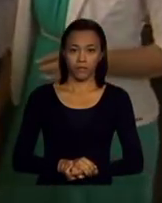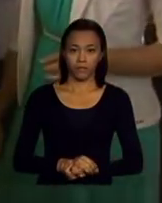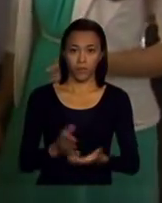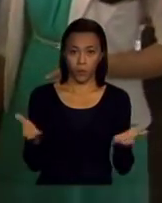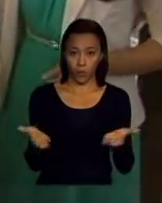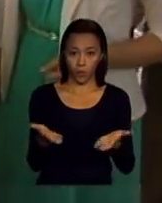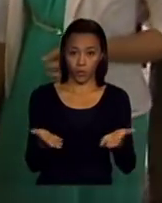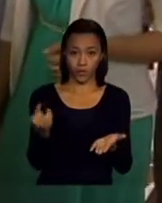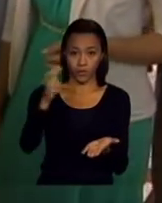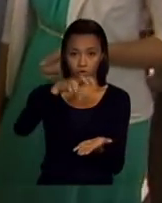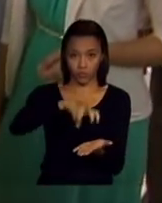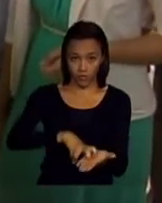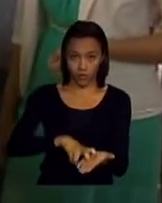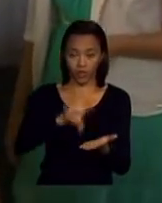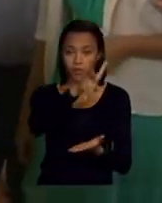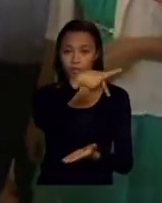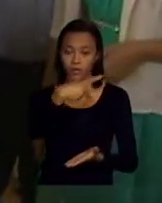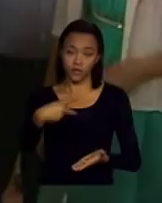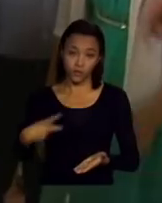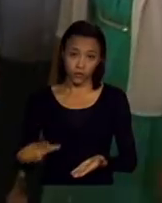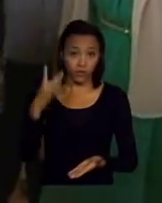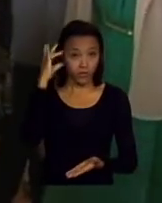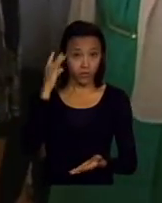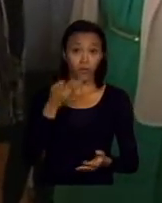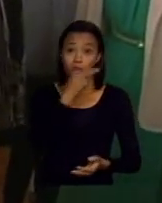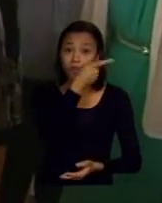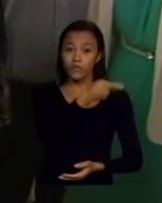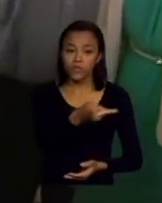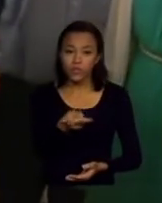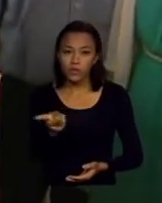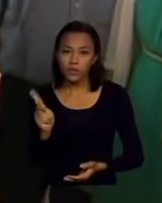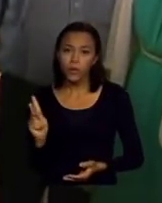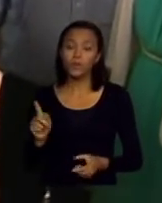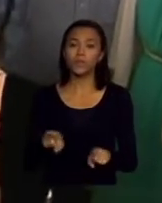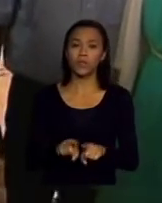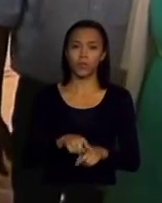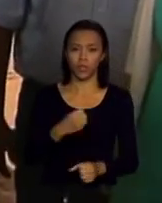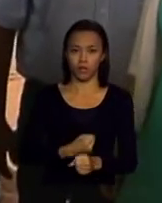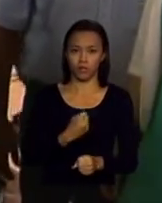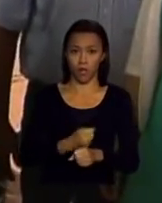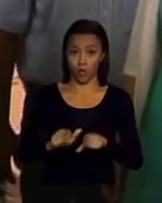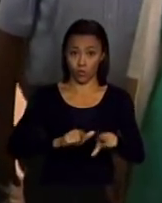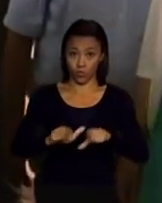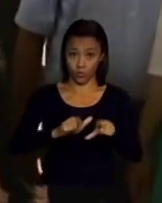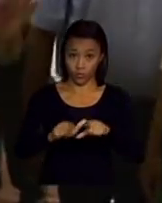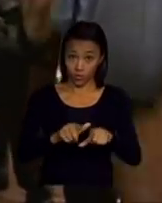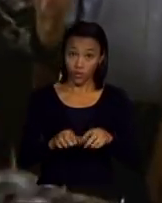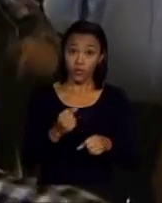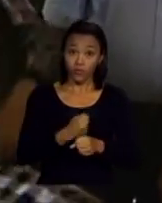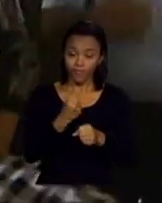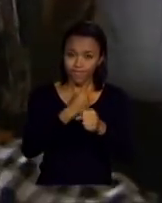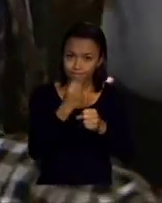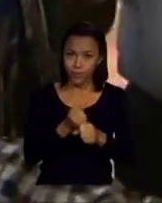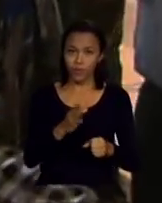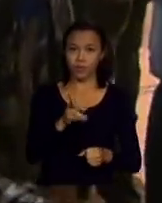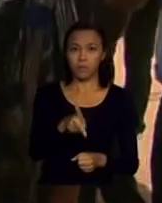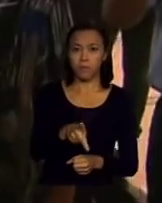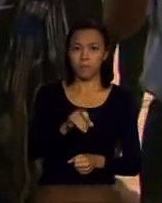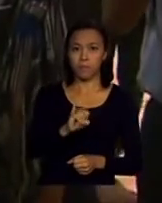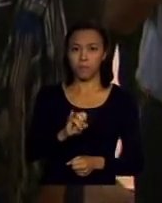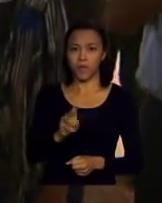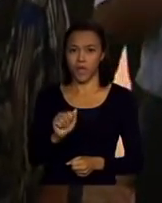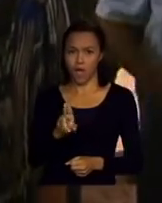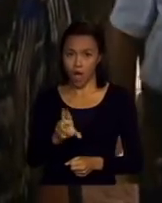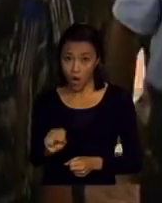Hoje pela manhã, a presidenta Dilma Rousseff visitou as obras do sistema adutor Piaus, que tem a meta de reduzir os efeitos